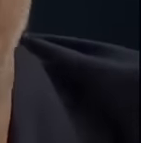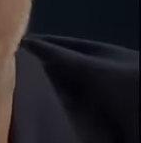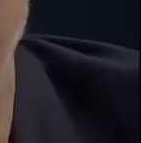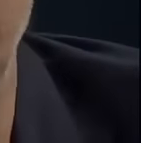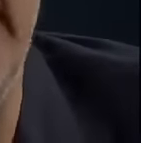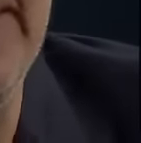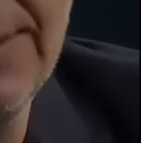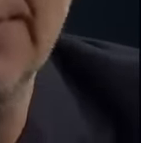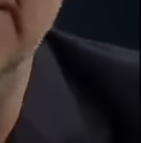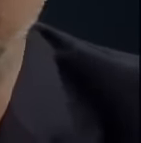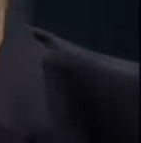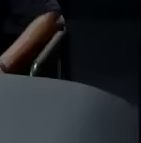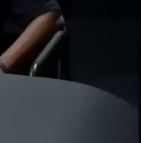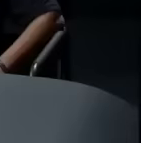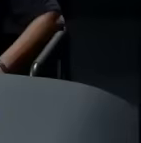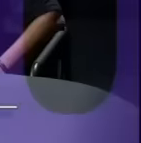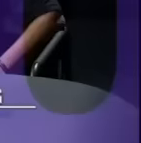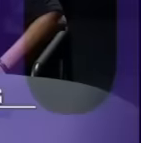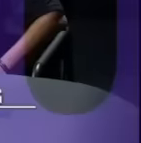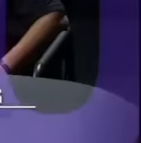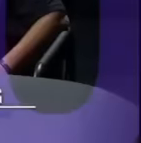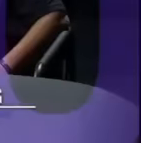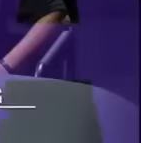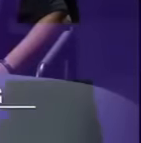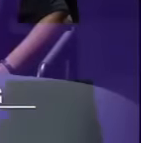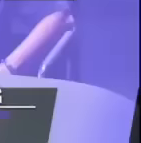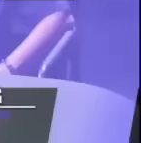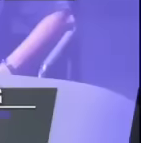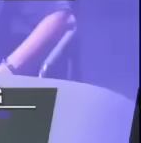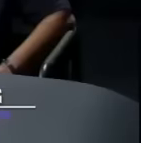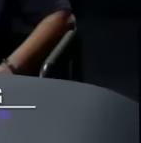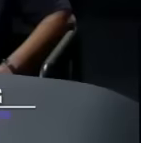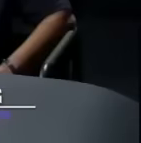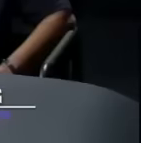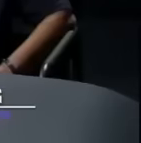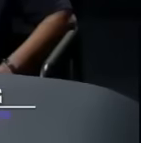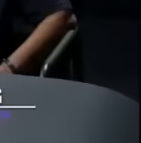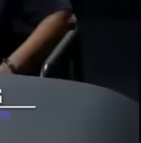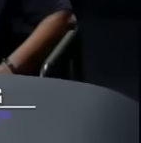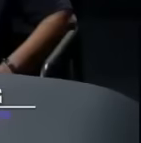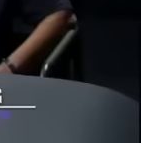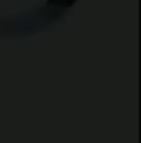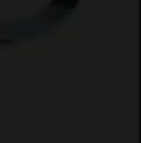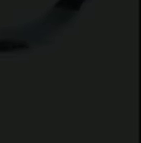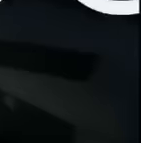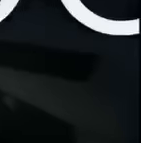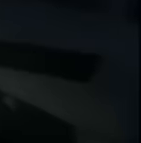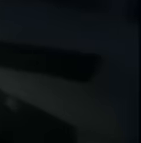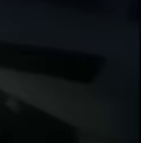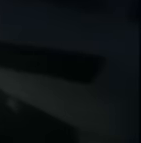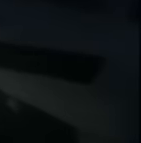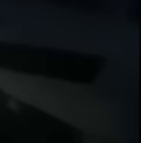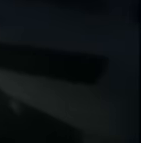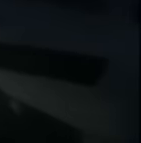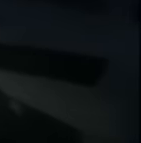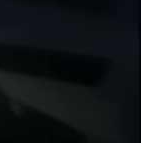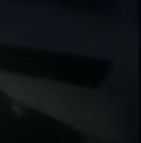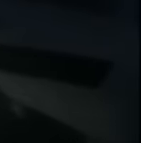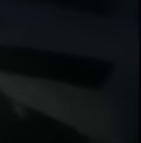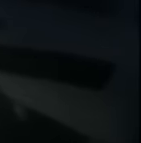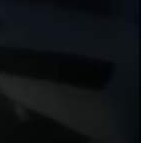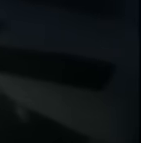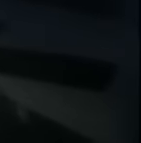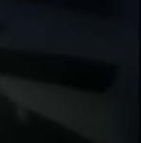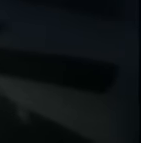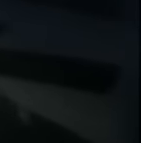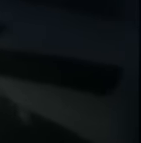na Casa do Zezinho. Tia Dag, a minha florzinha ardida, amanhã, 10h15